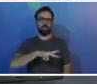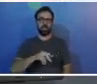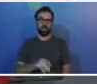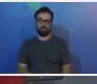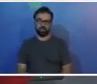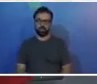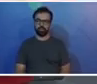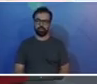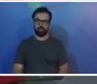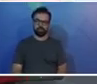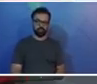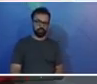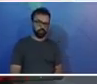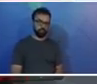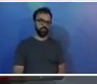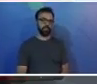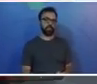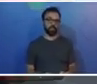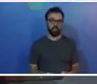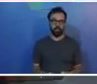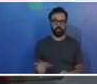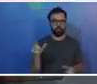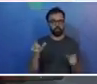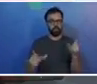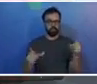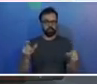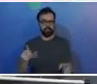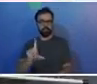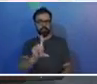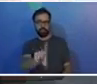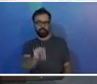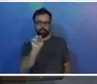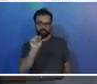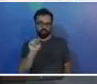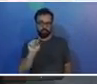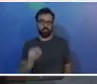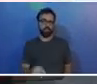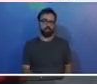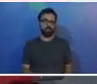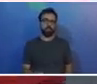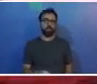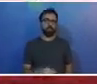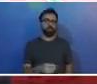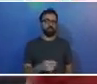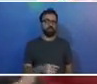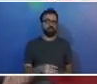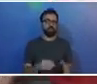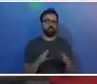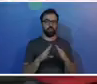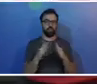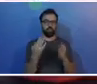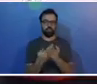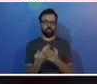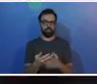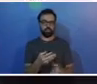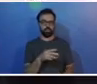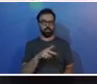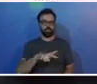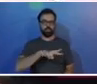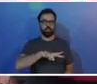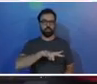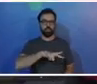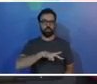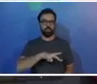para conseguir melhorar, sendo que o governo poderia estar disponibilizando na parte pública.